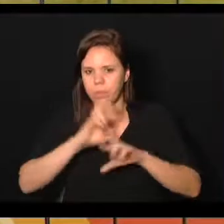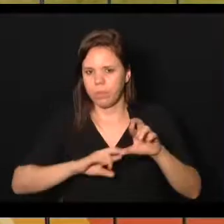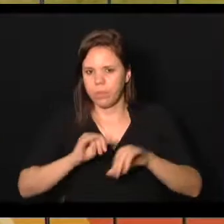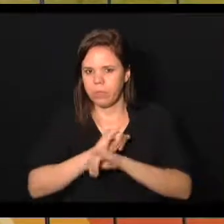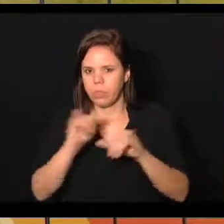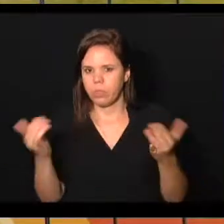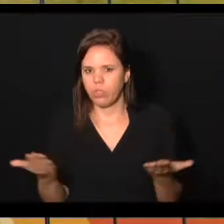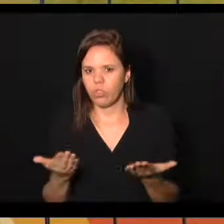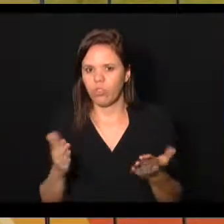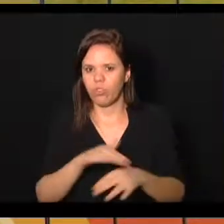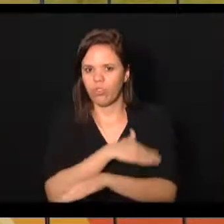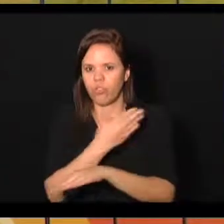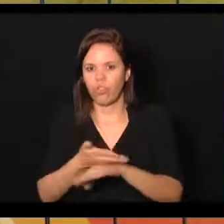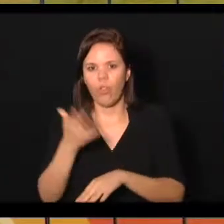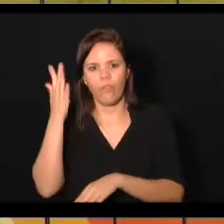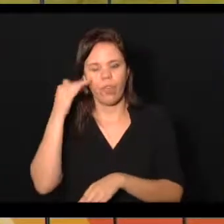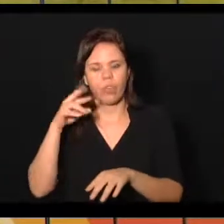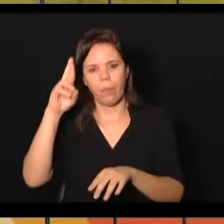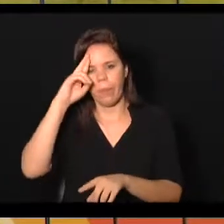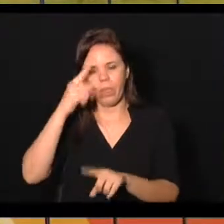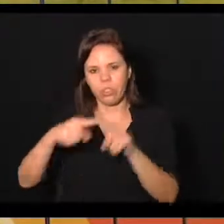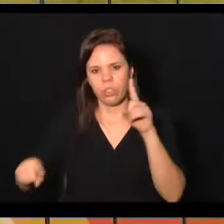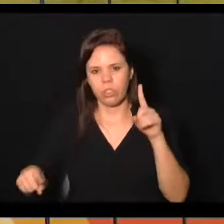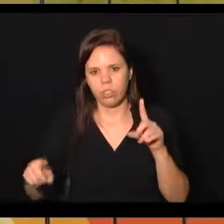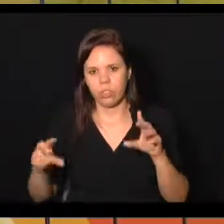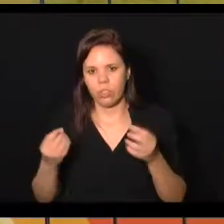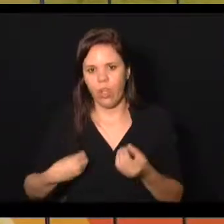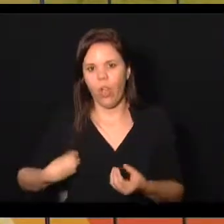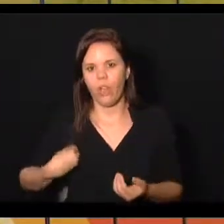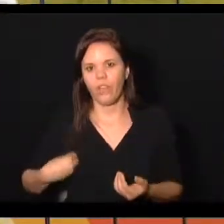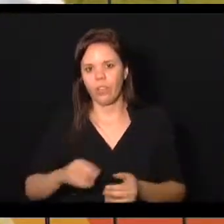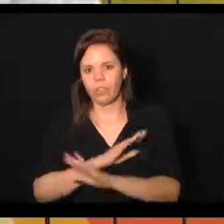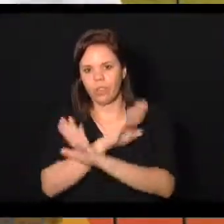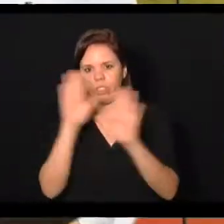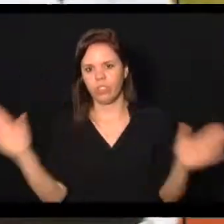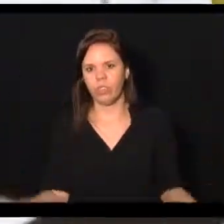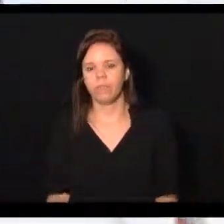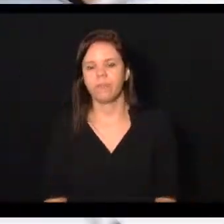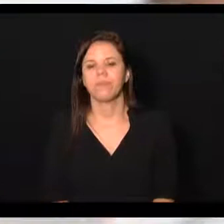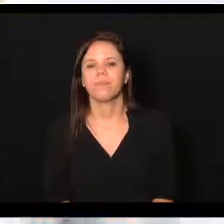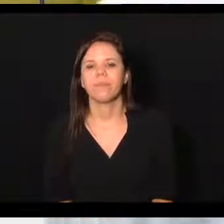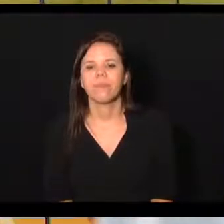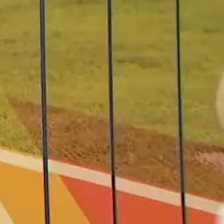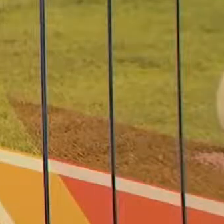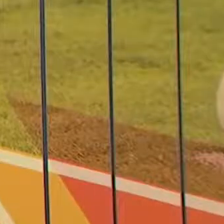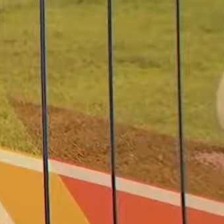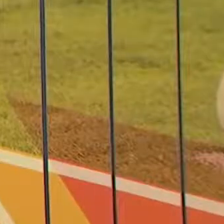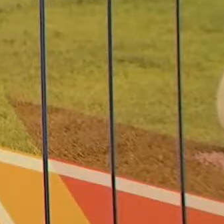dia. Eu volto amanhã, ao 12:30, ao vivo. Até lá. Tchau, tchau.